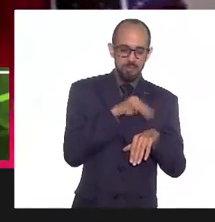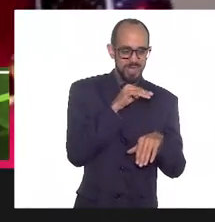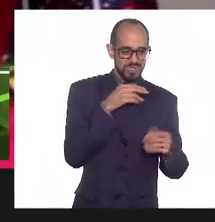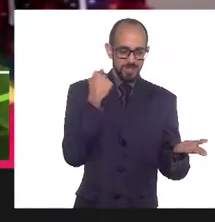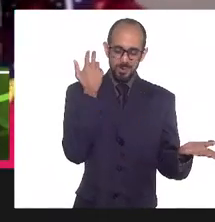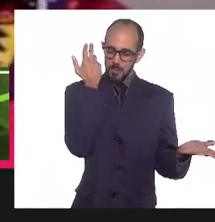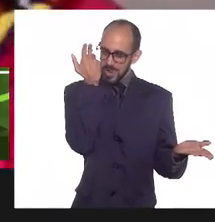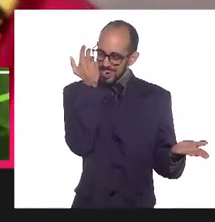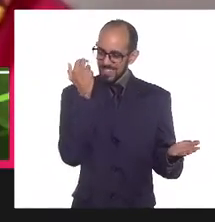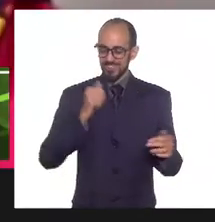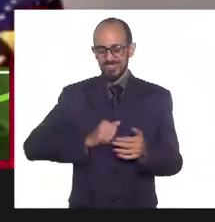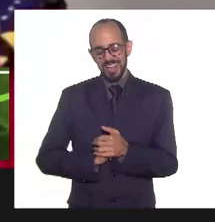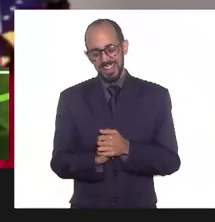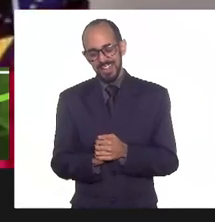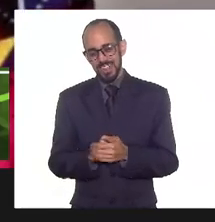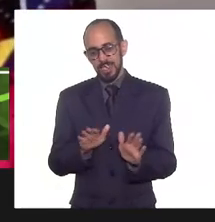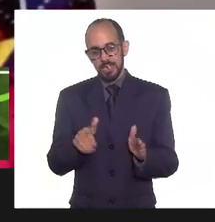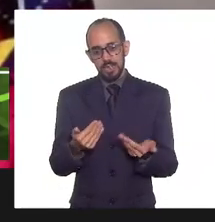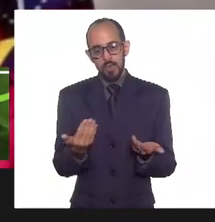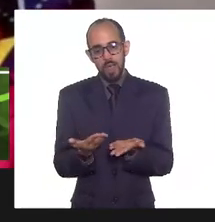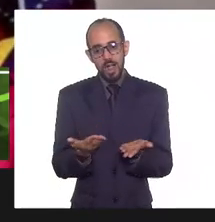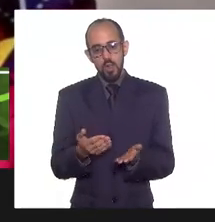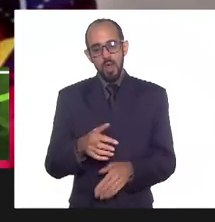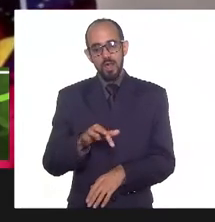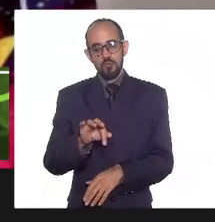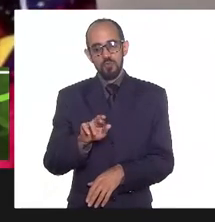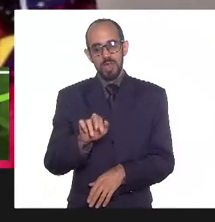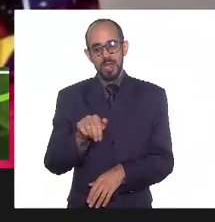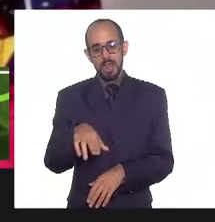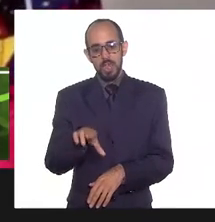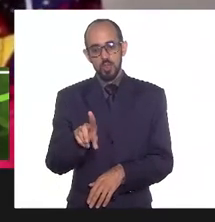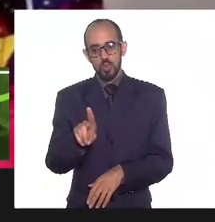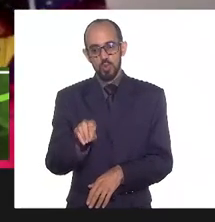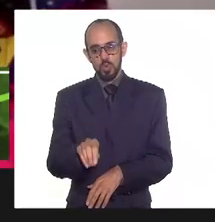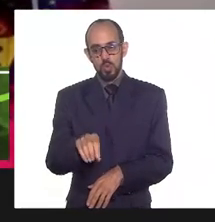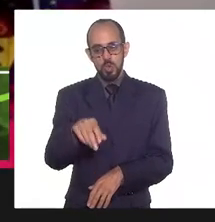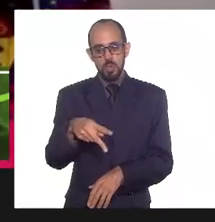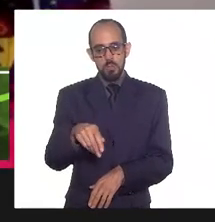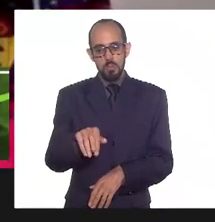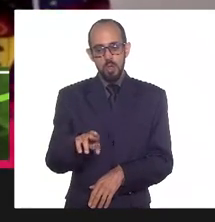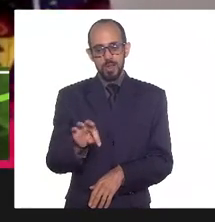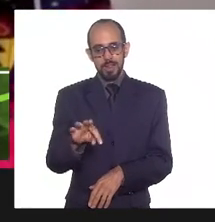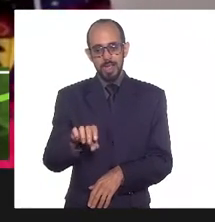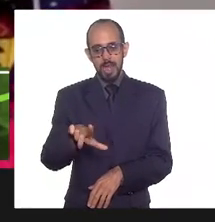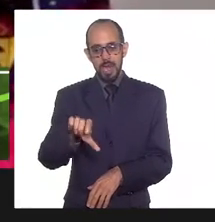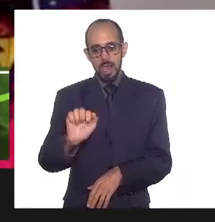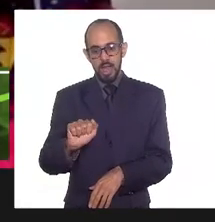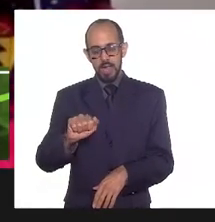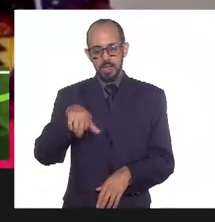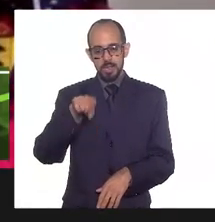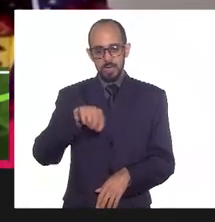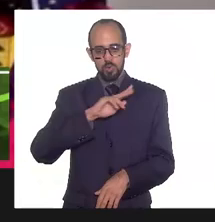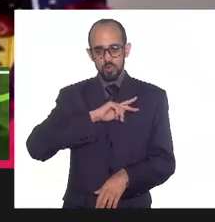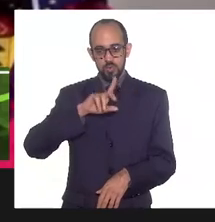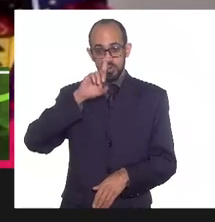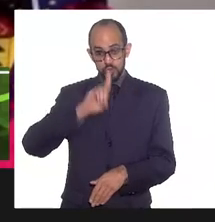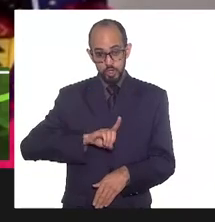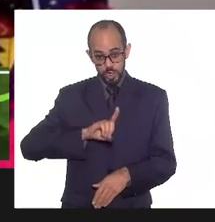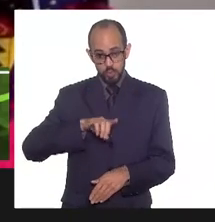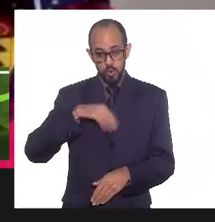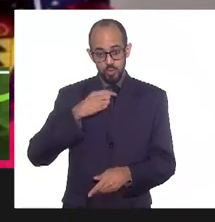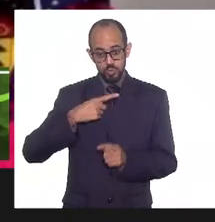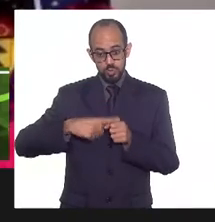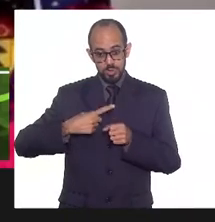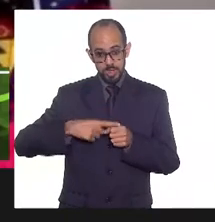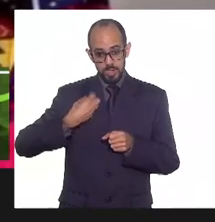chamo agora Fernando Portela diretor do Instituto Cultural Cidade Viva e membro do